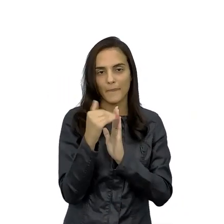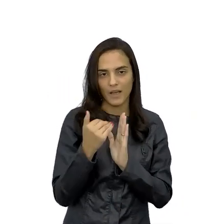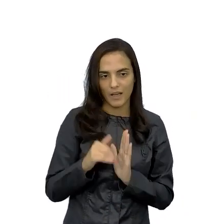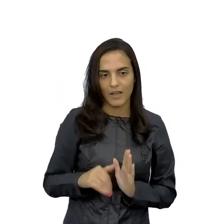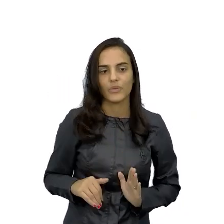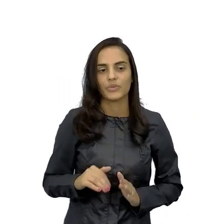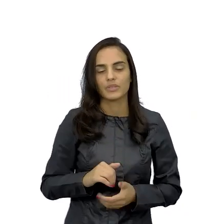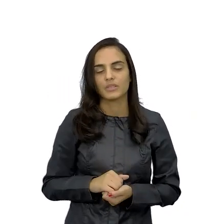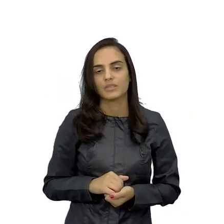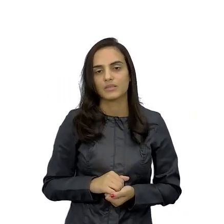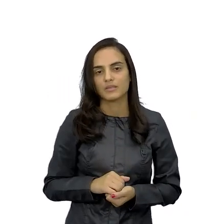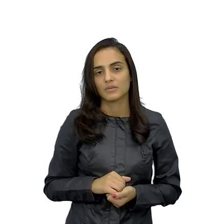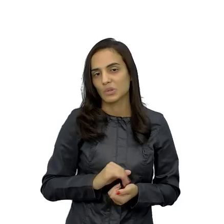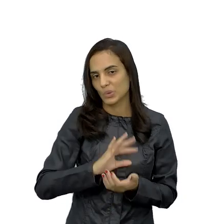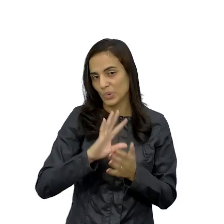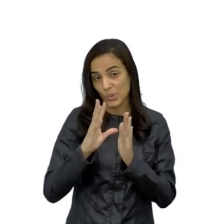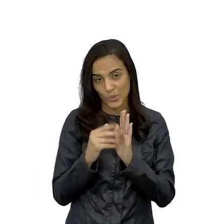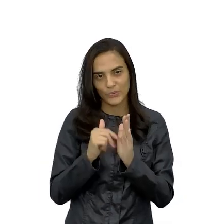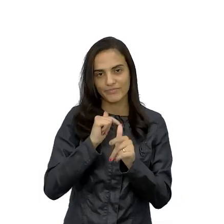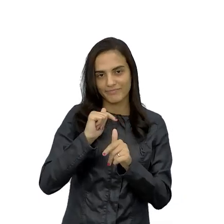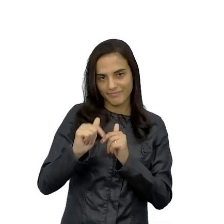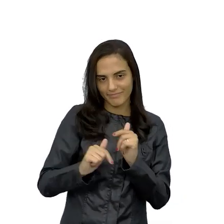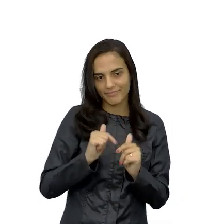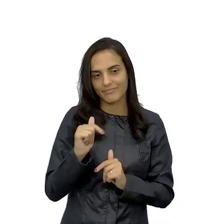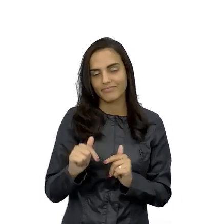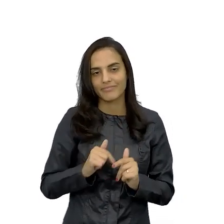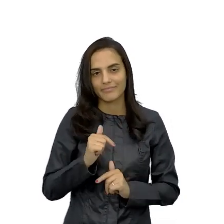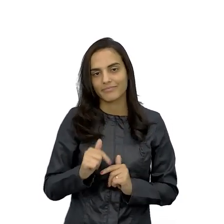e tendo todo esse trabalho de